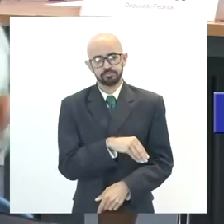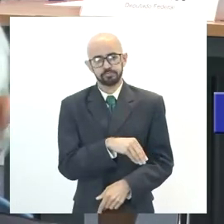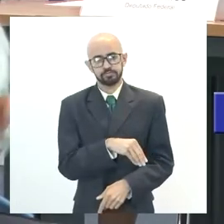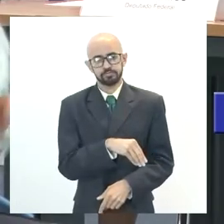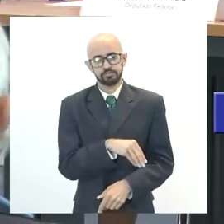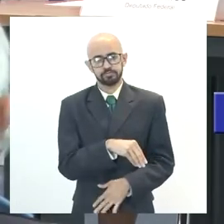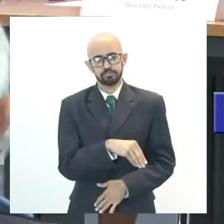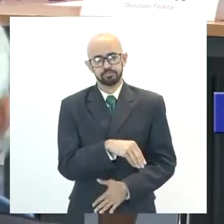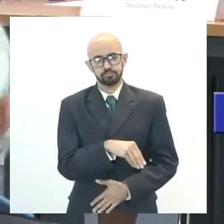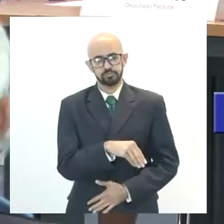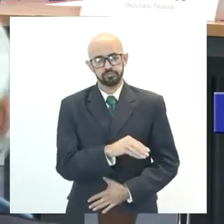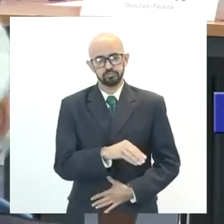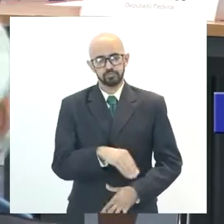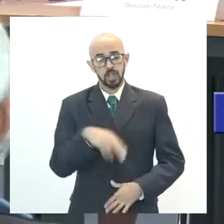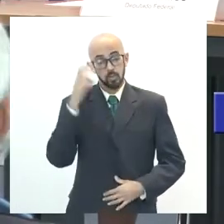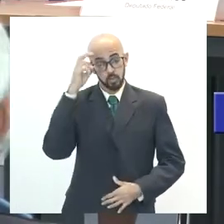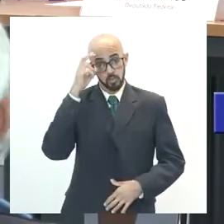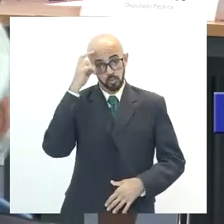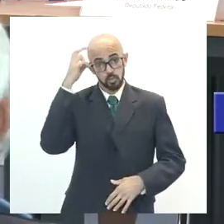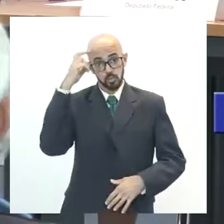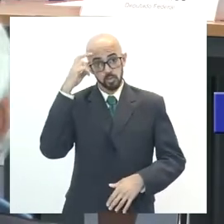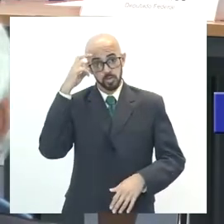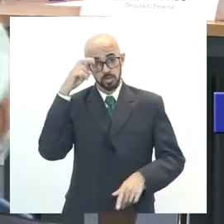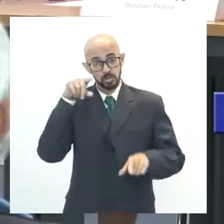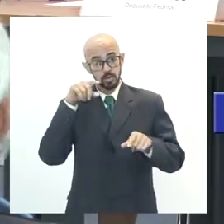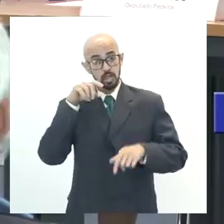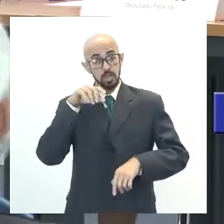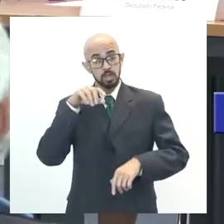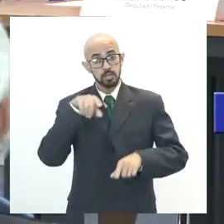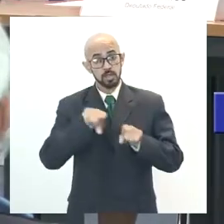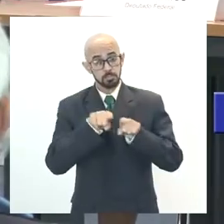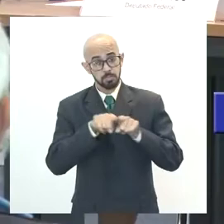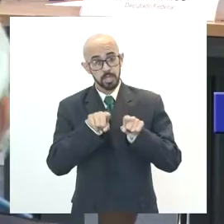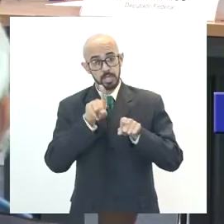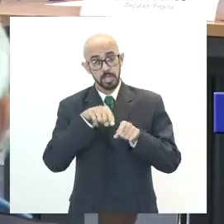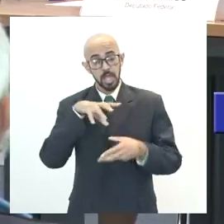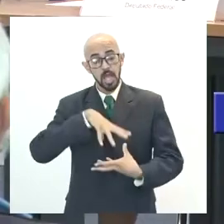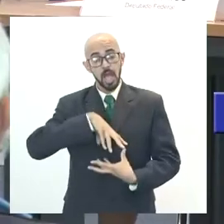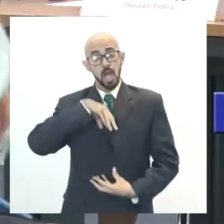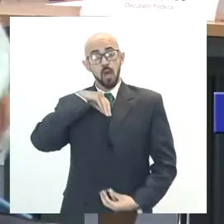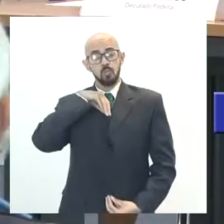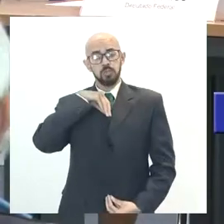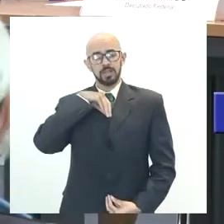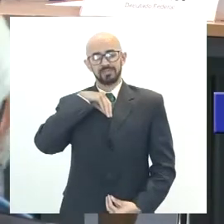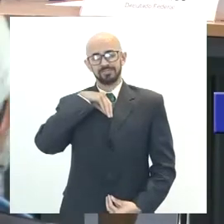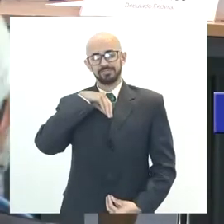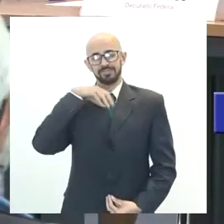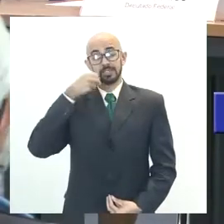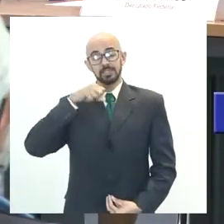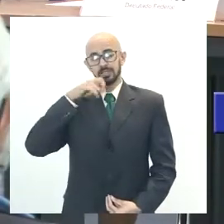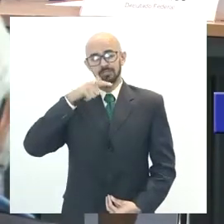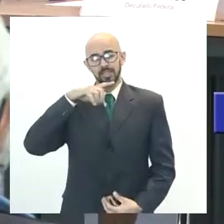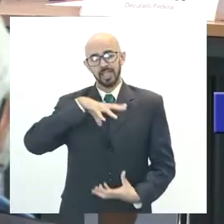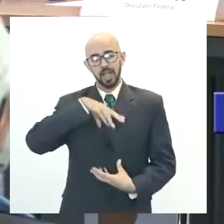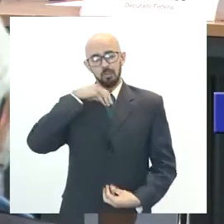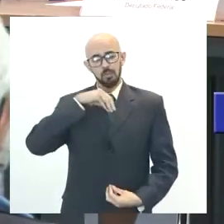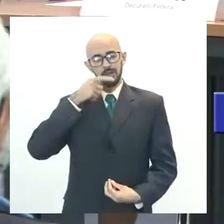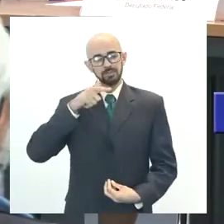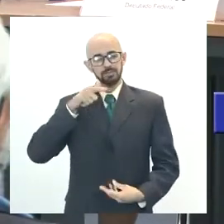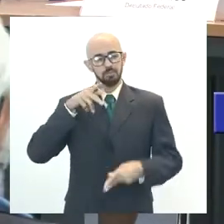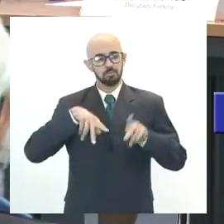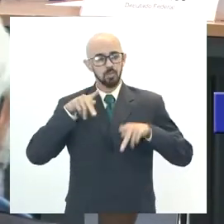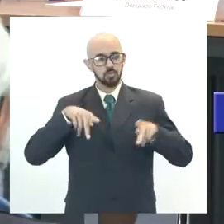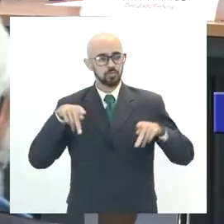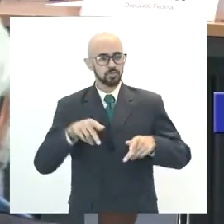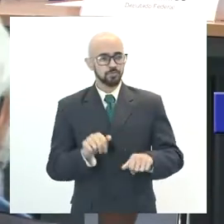um desprezo muito grande a cultura EA cultura é a alma sem alma não há pouco vamos lá então